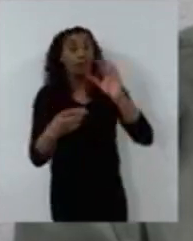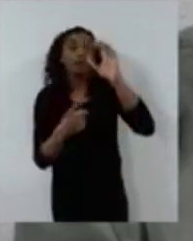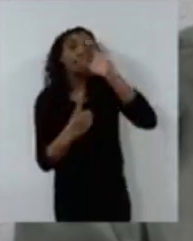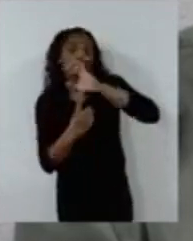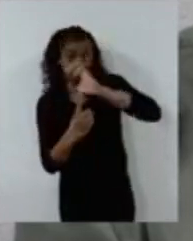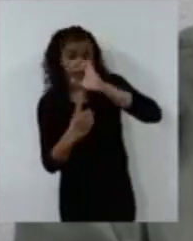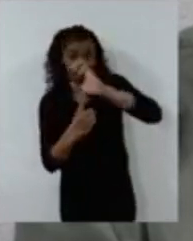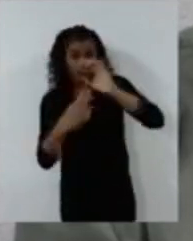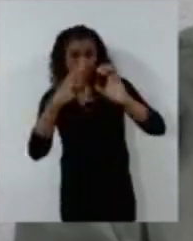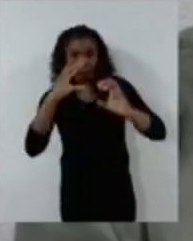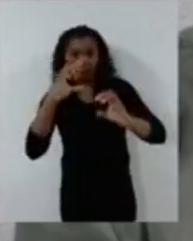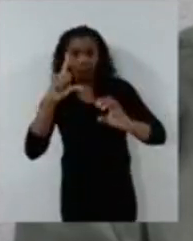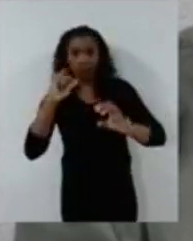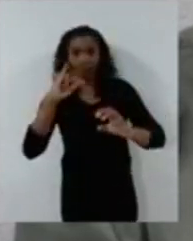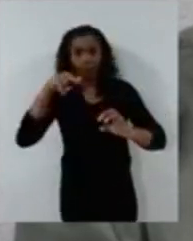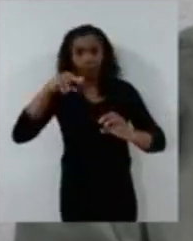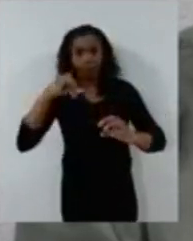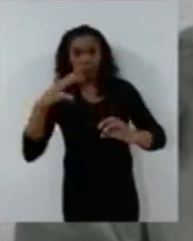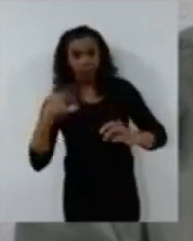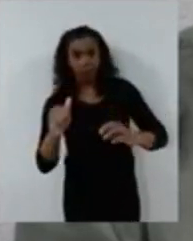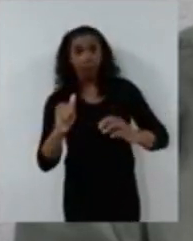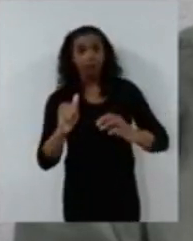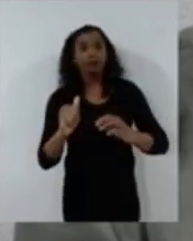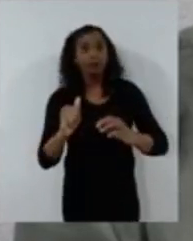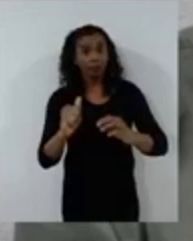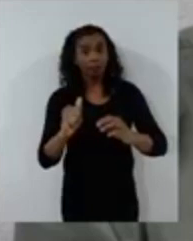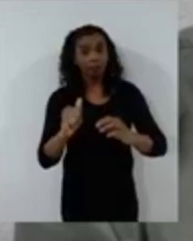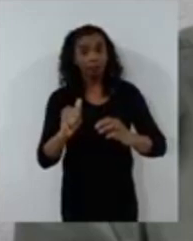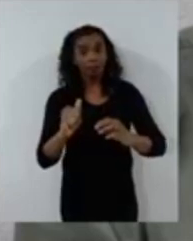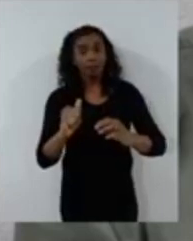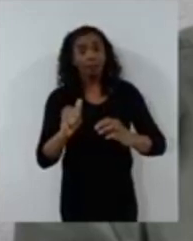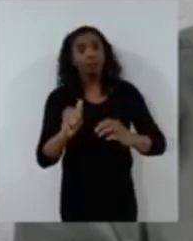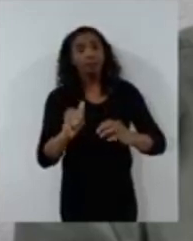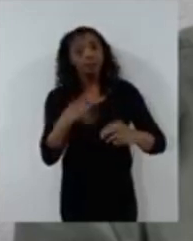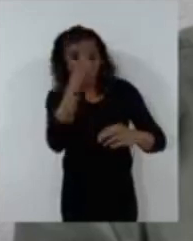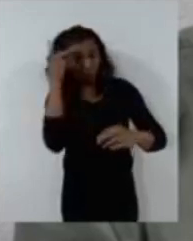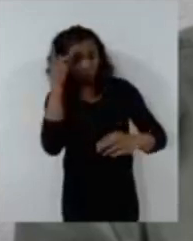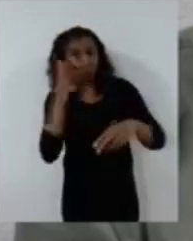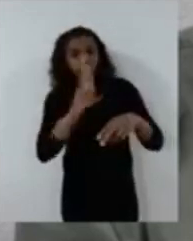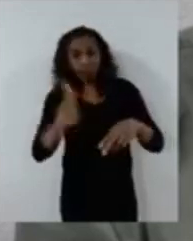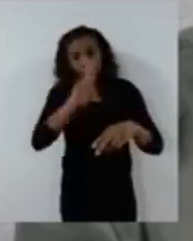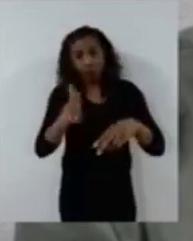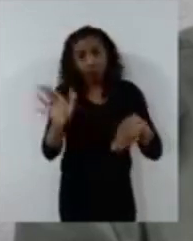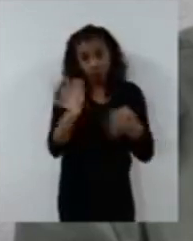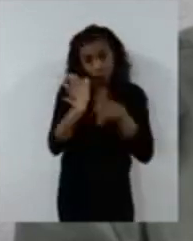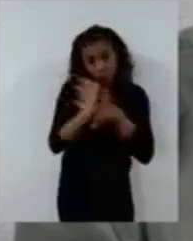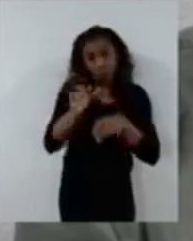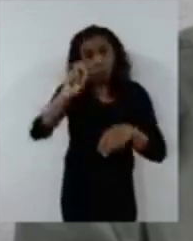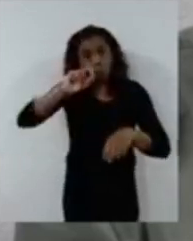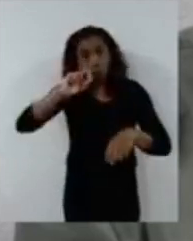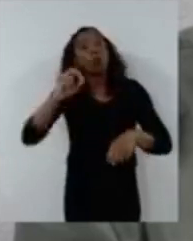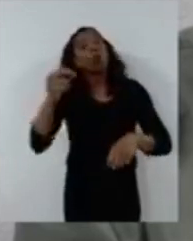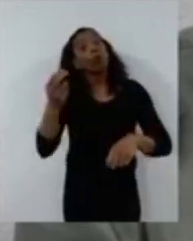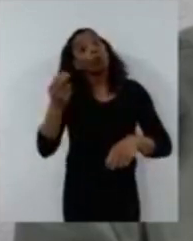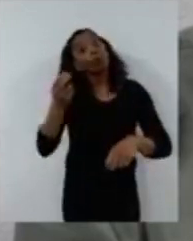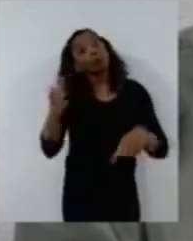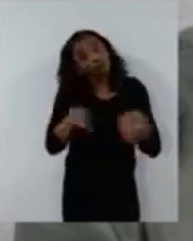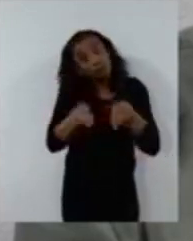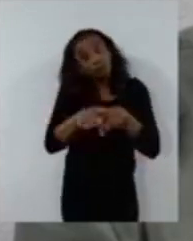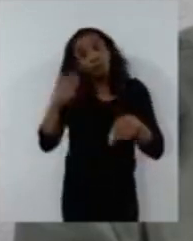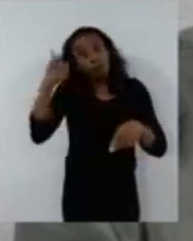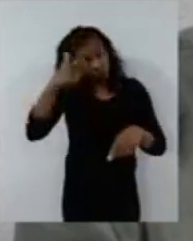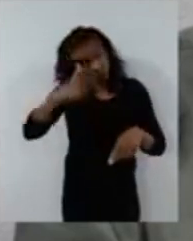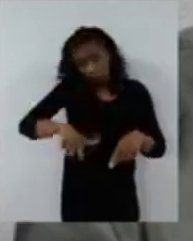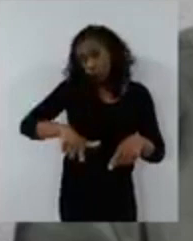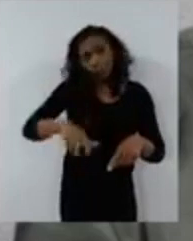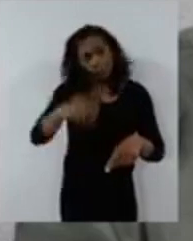química, algumas foram encaminhadas para o CAPS, outras para leitos psiquiátricos